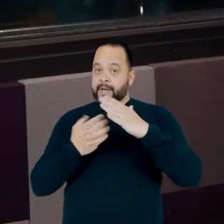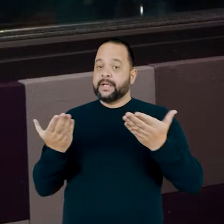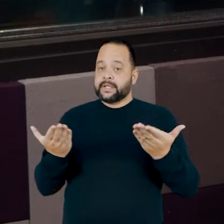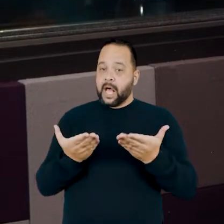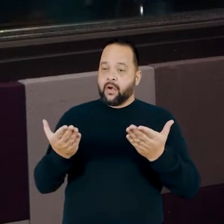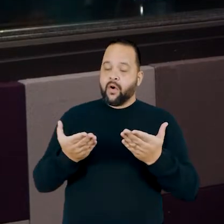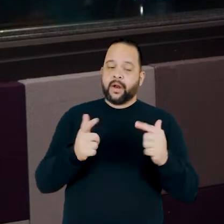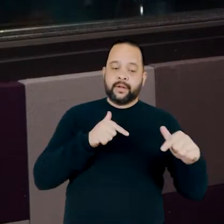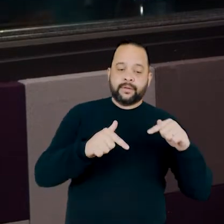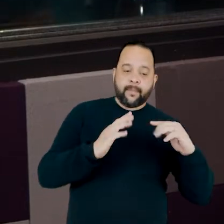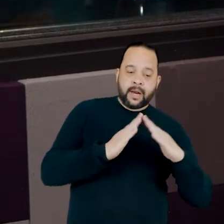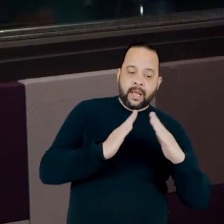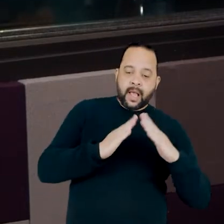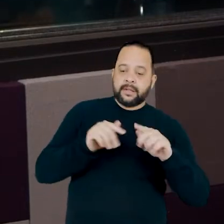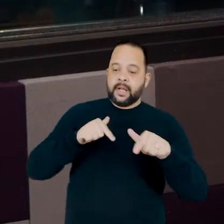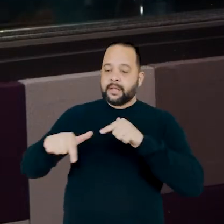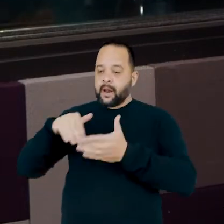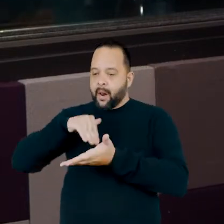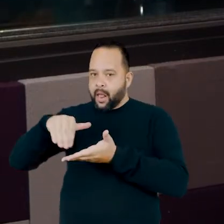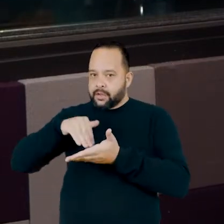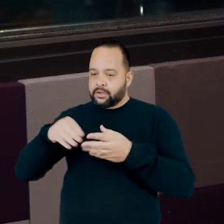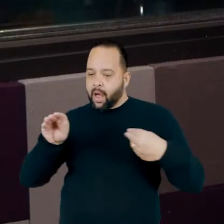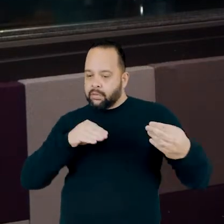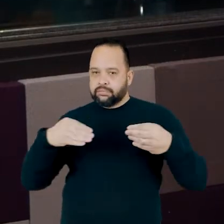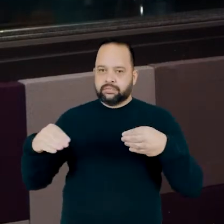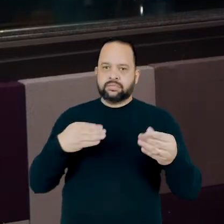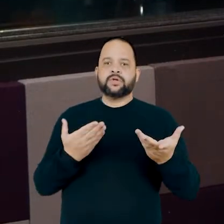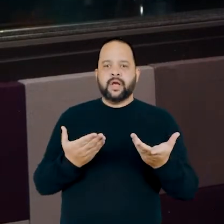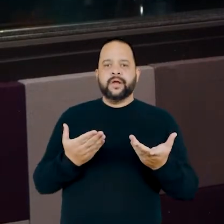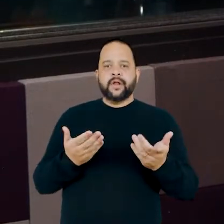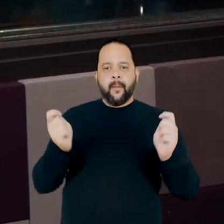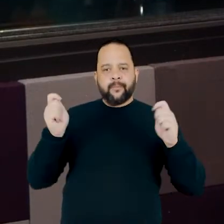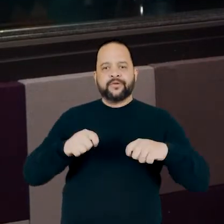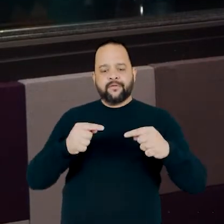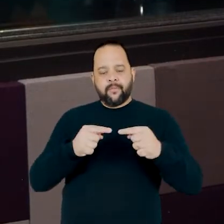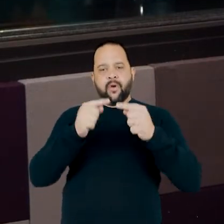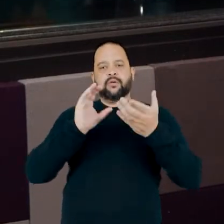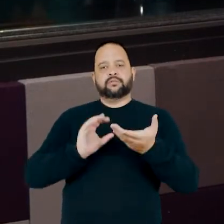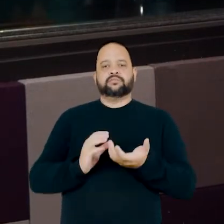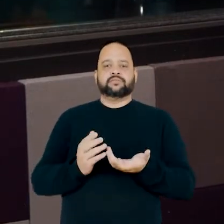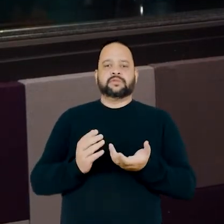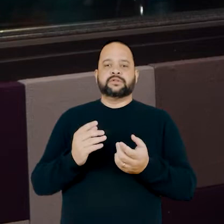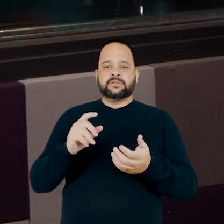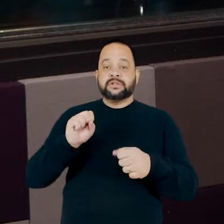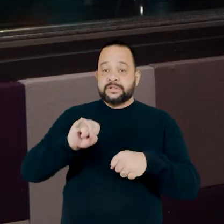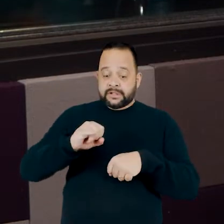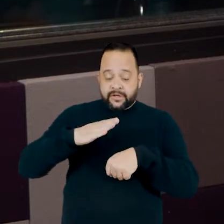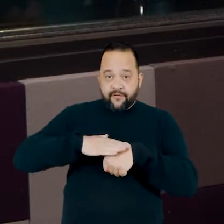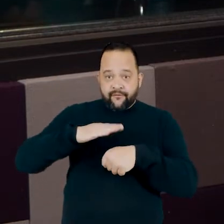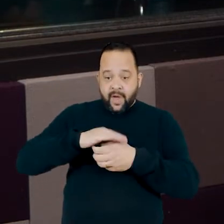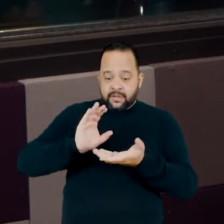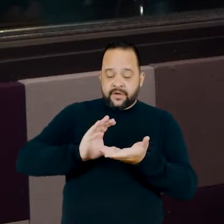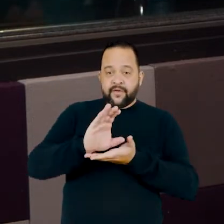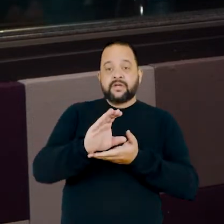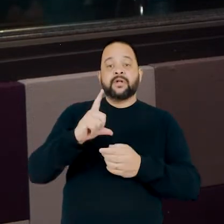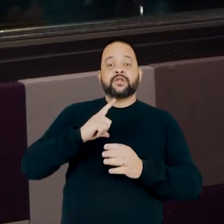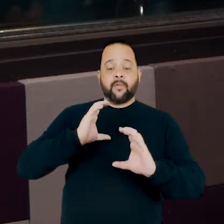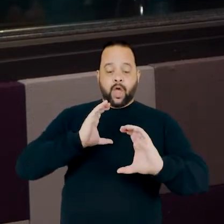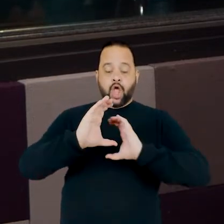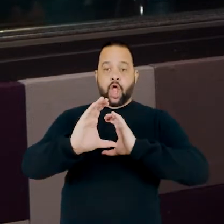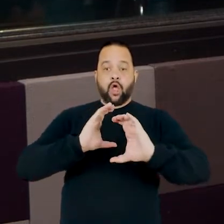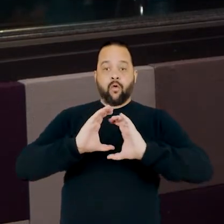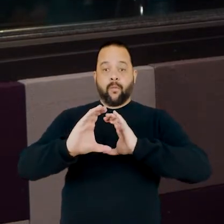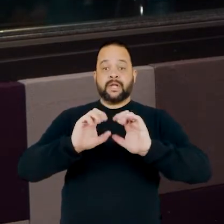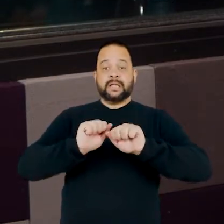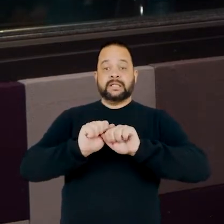híbrido, né? Viram que funciona. Quando faz o investimento, quando a gente consegue entregar a comunicação. Por isso que